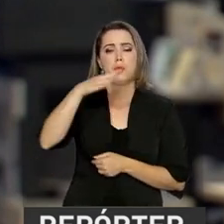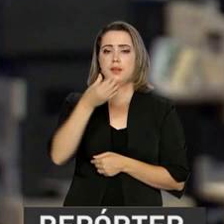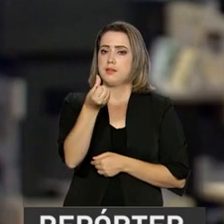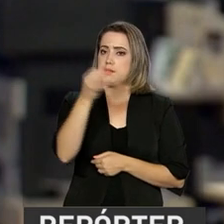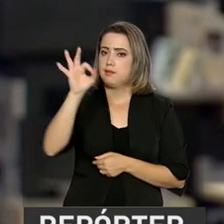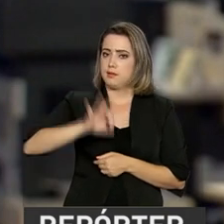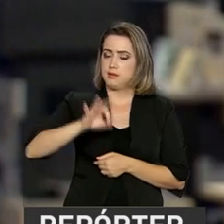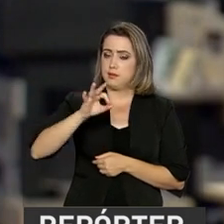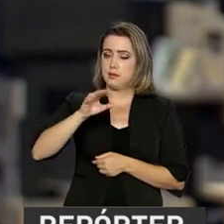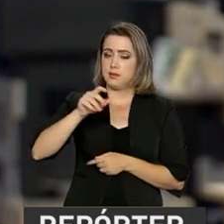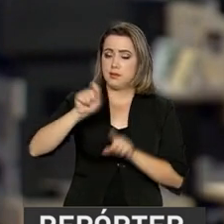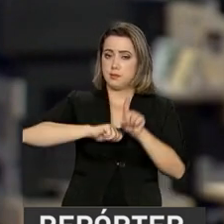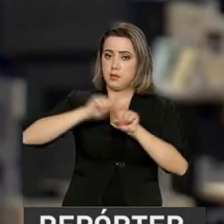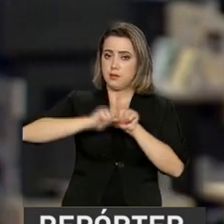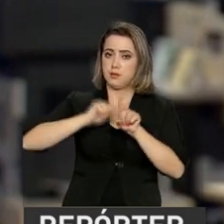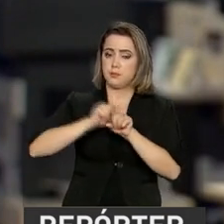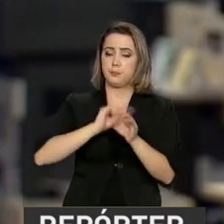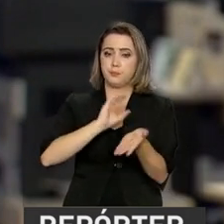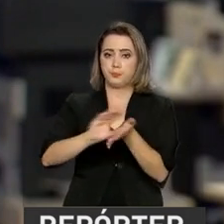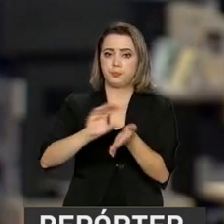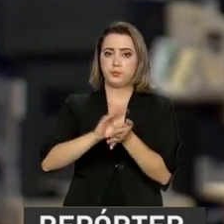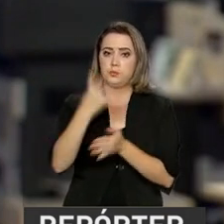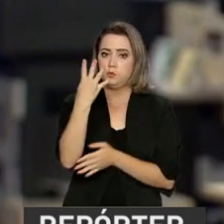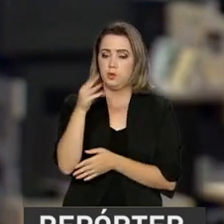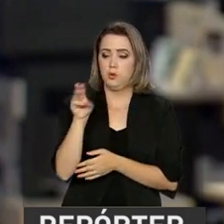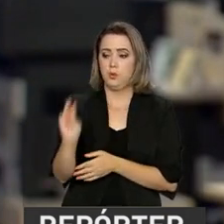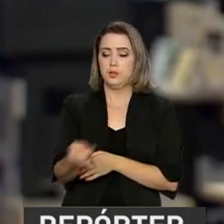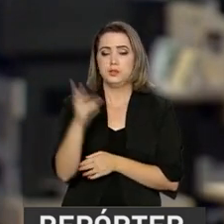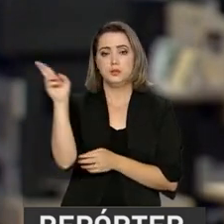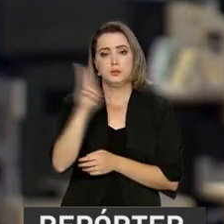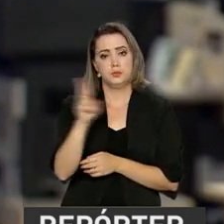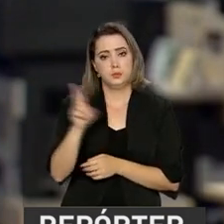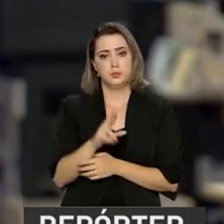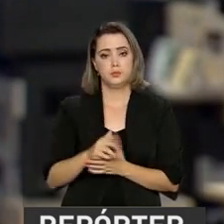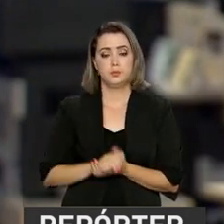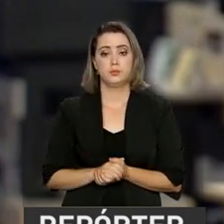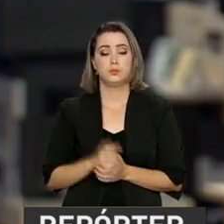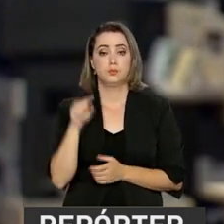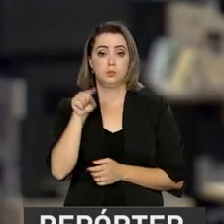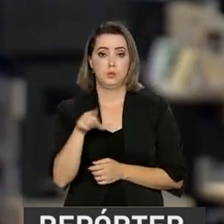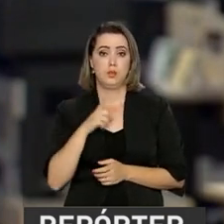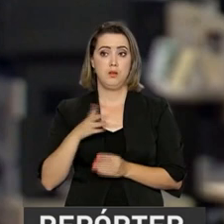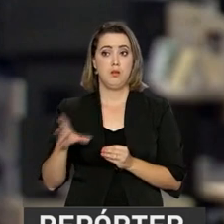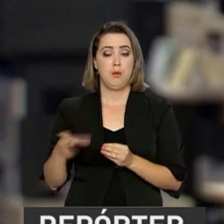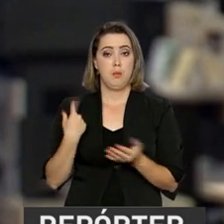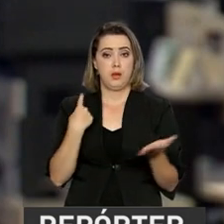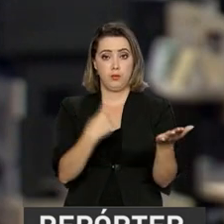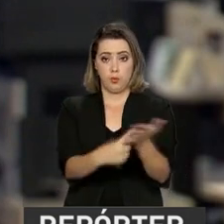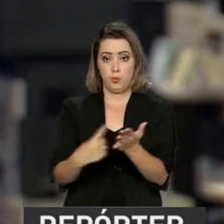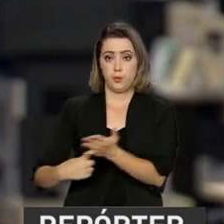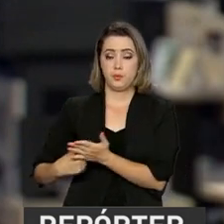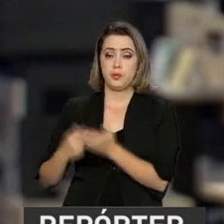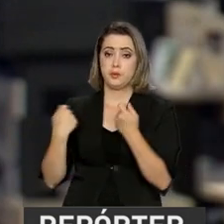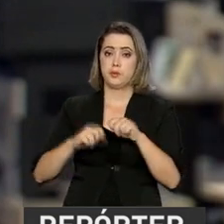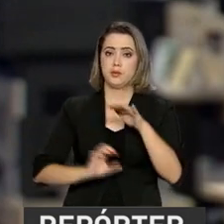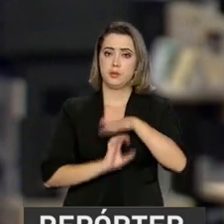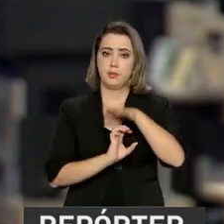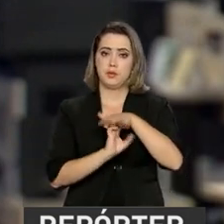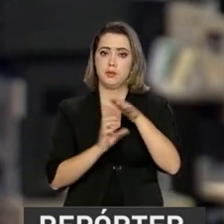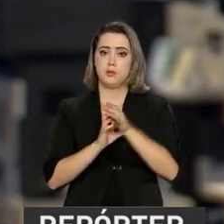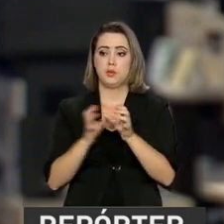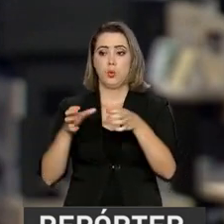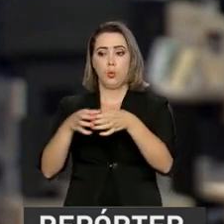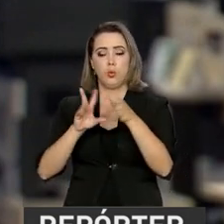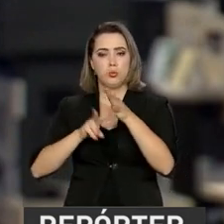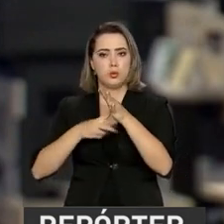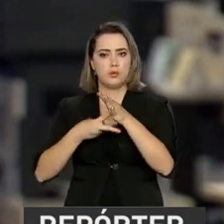valor aplicado no PSE já chega a 4 milhões 820 mil reais para aderir ao p a empresa deve ter um acordo